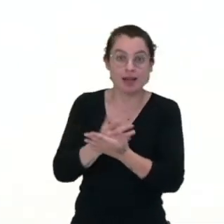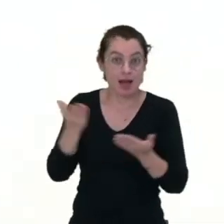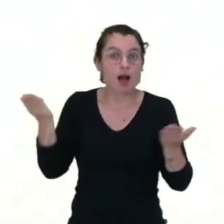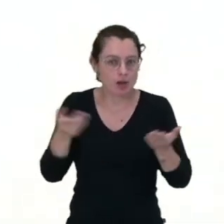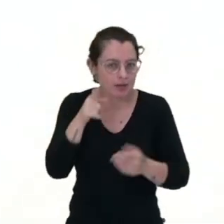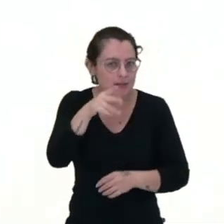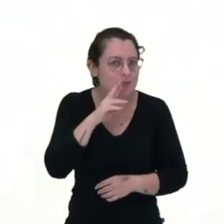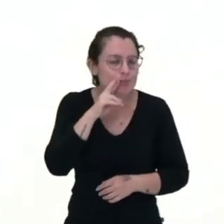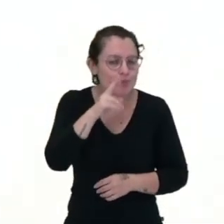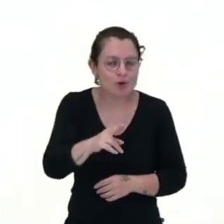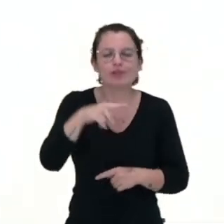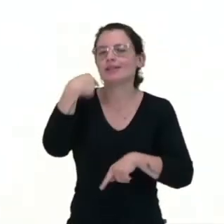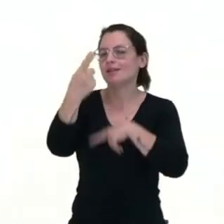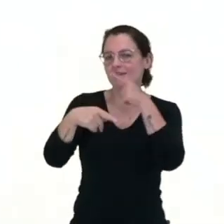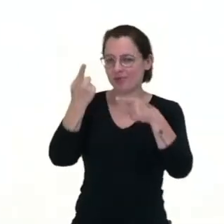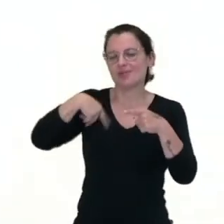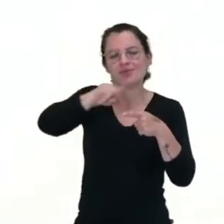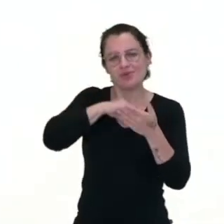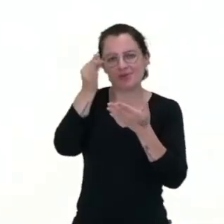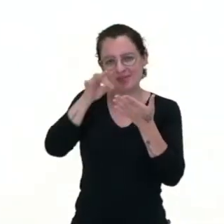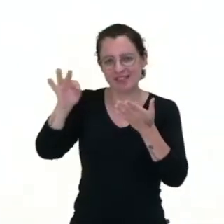gente já volta para a correção.